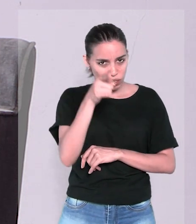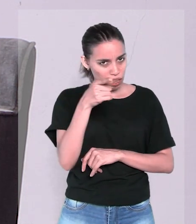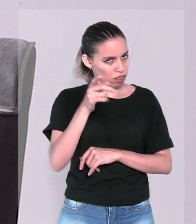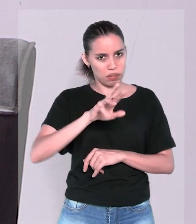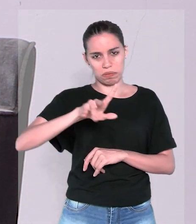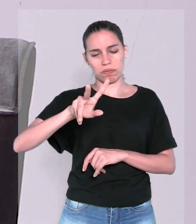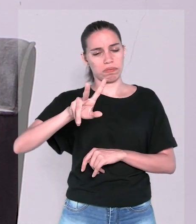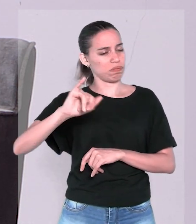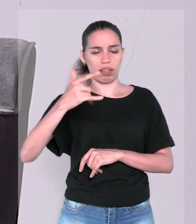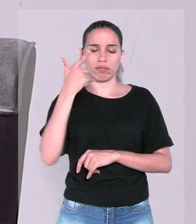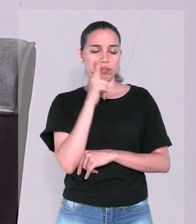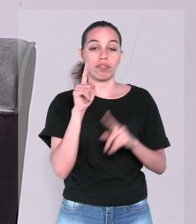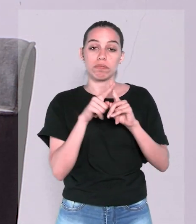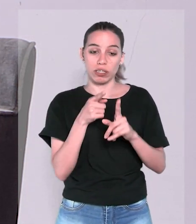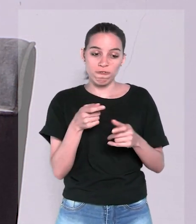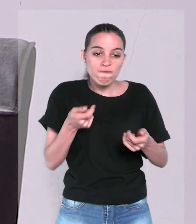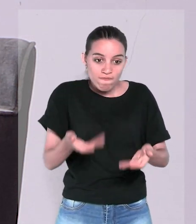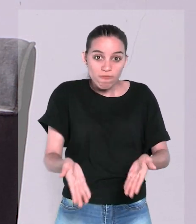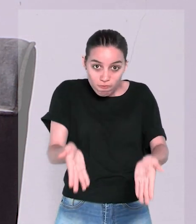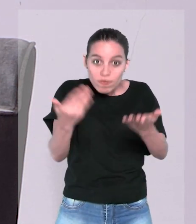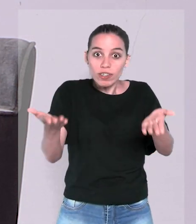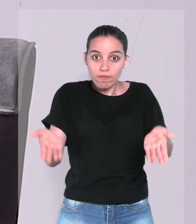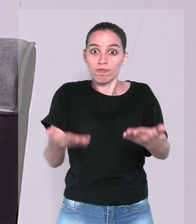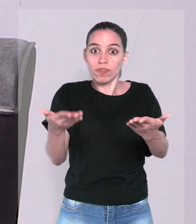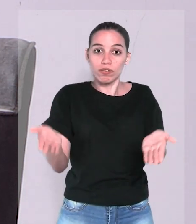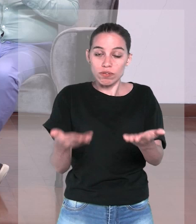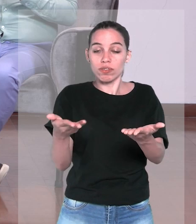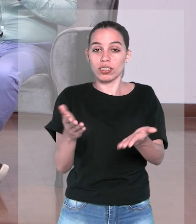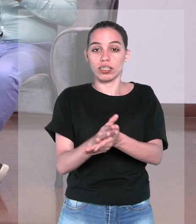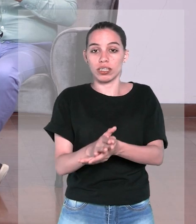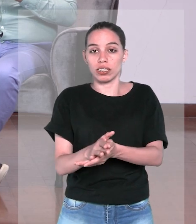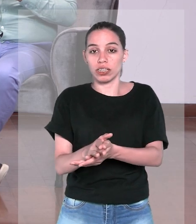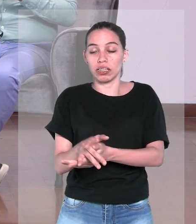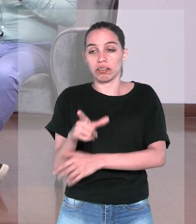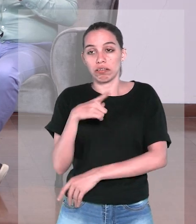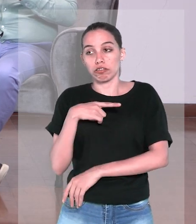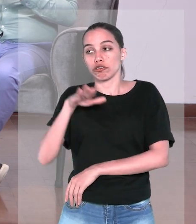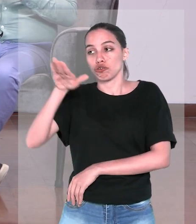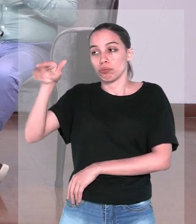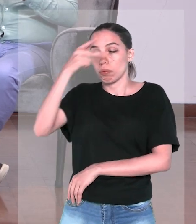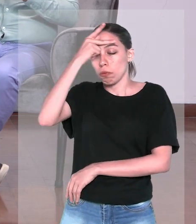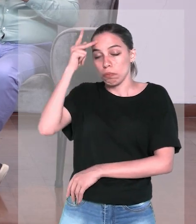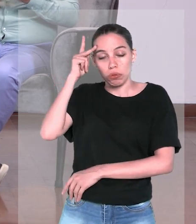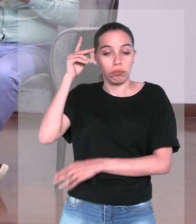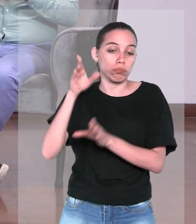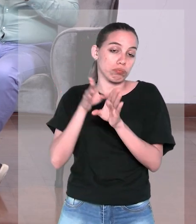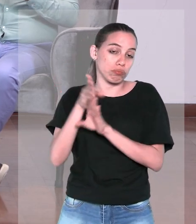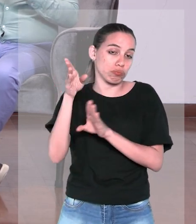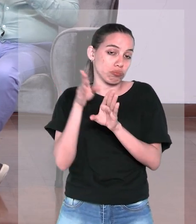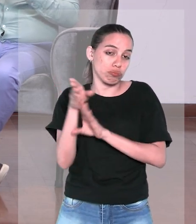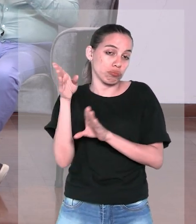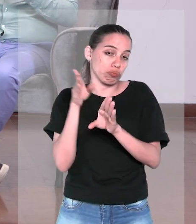um período em que eu não me cortava, as pessoas achavam que estava tudo bem, mas porque não perceberam